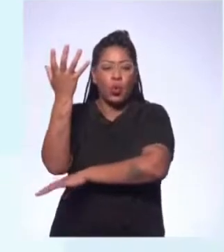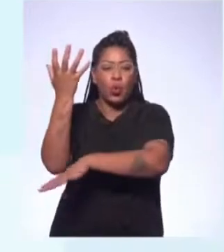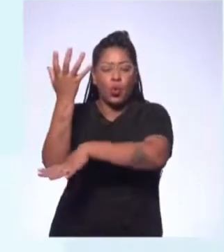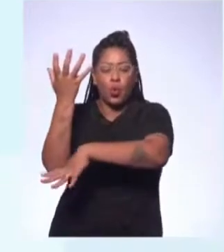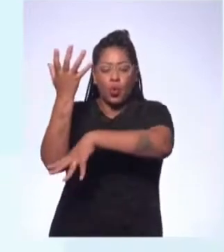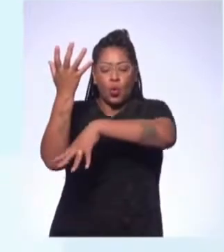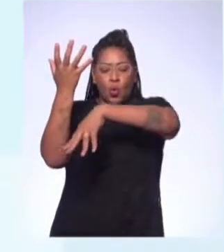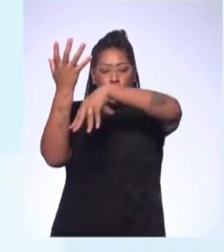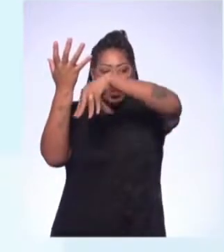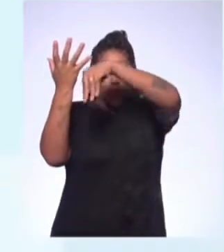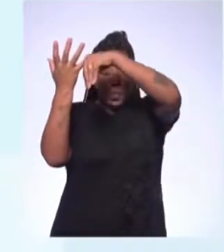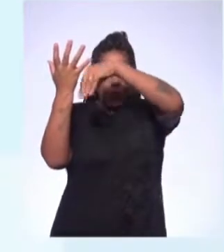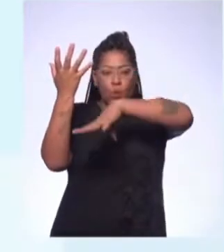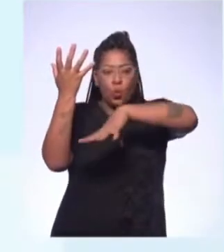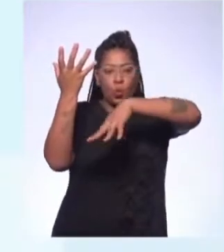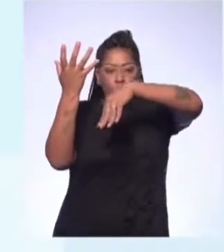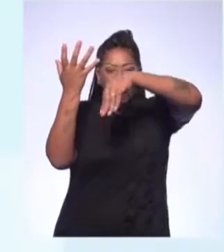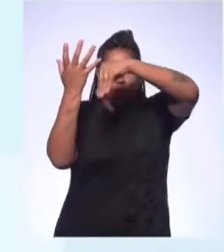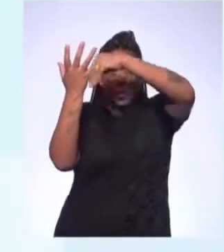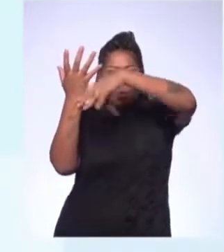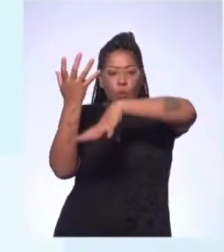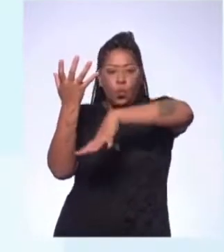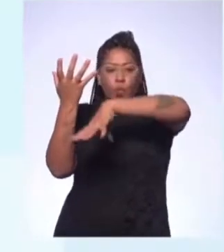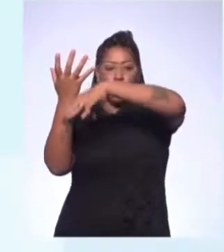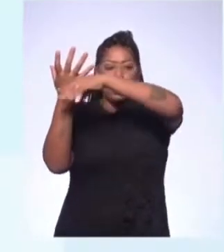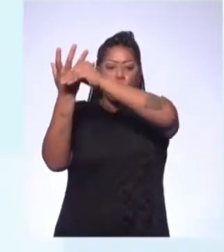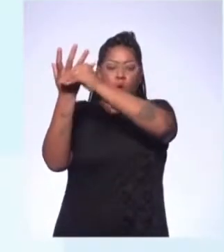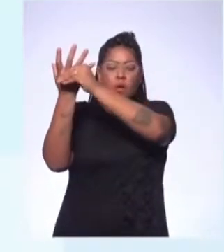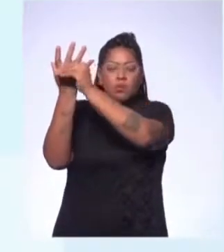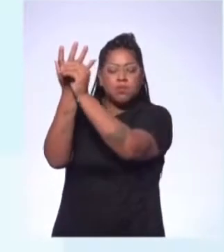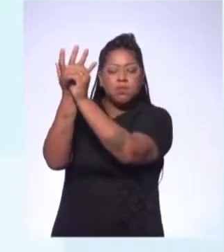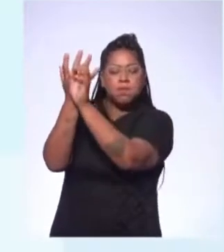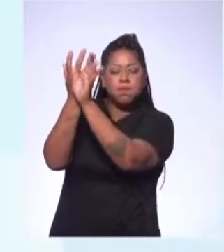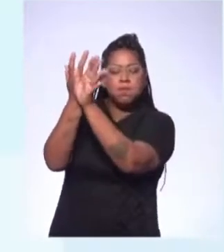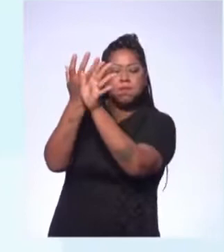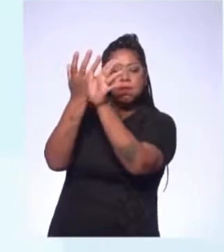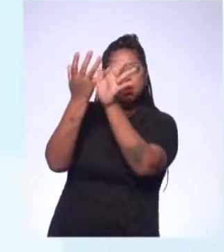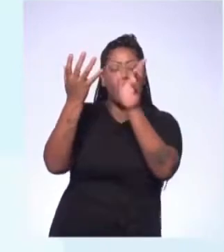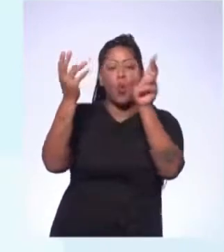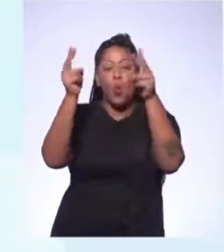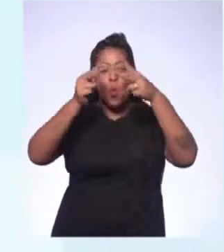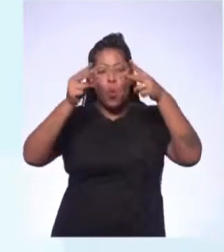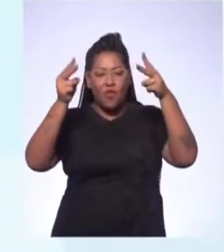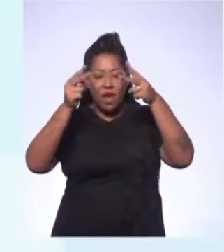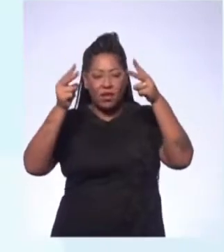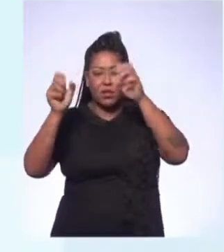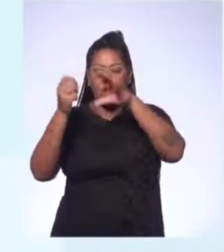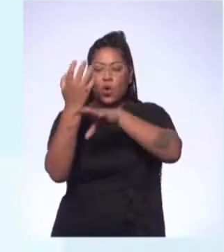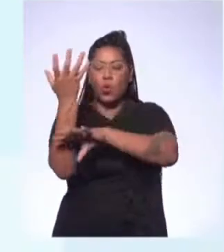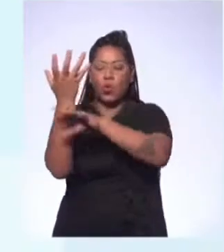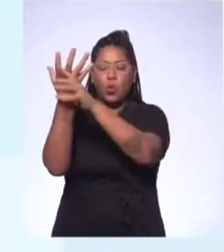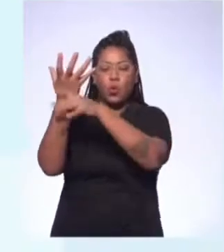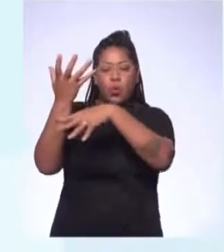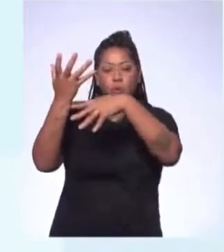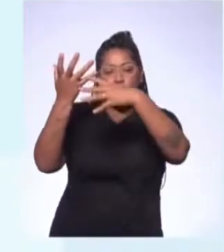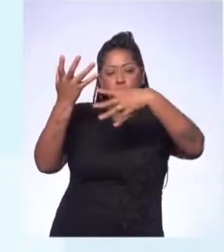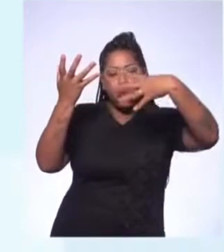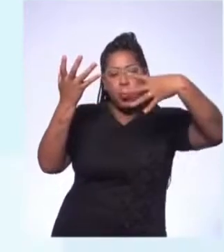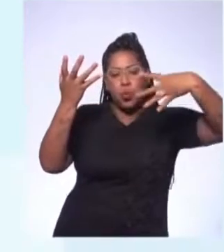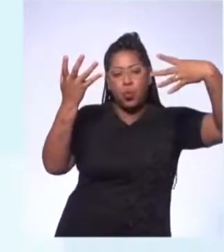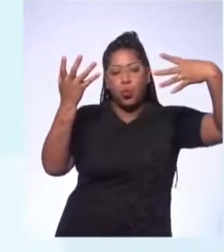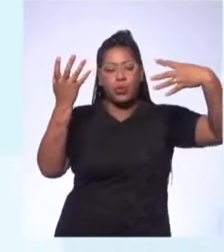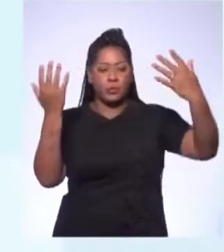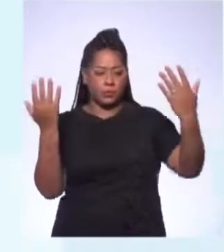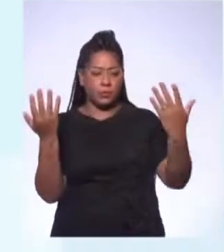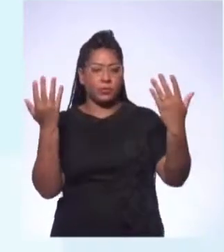ok? Durante o dia e elimina o gás oxigênio para o ar atmosférico. Então elas ajudam a renovar